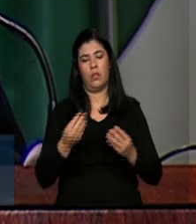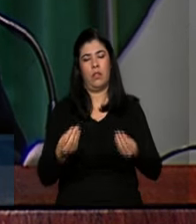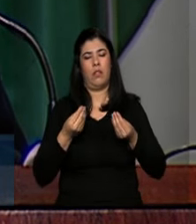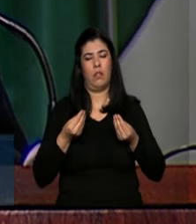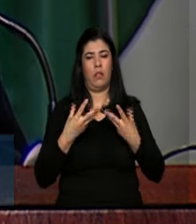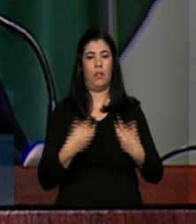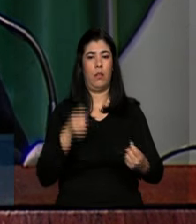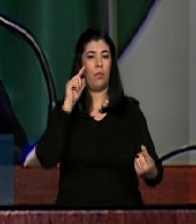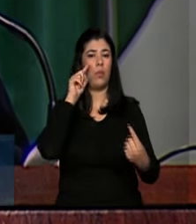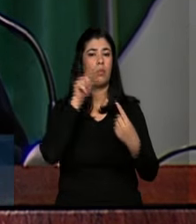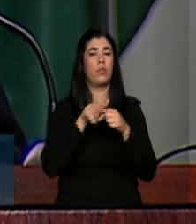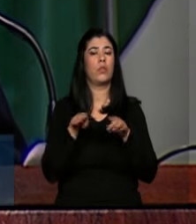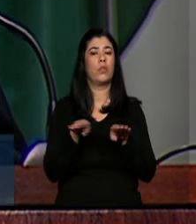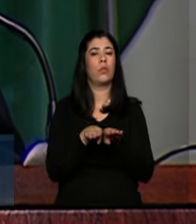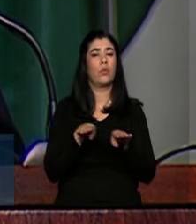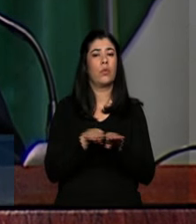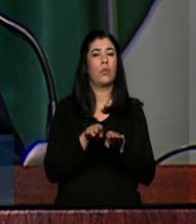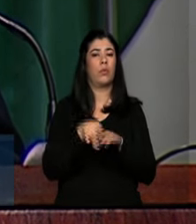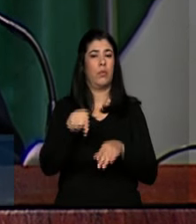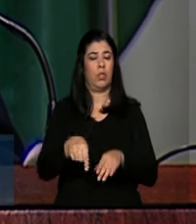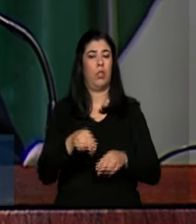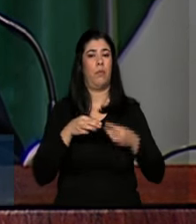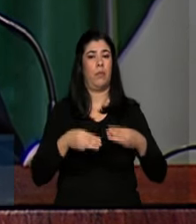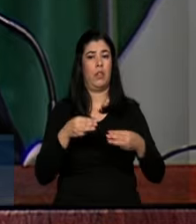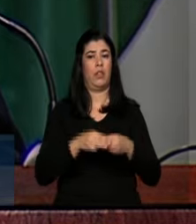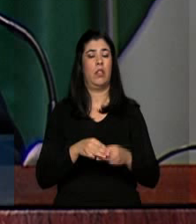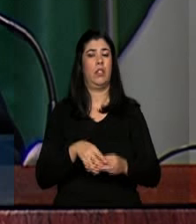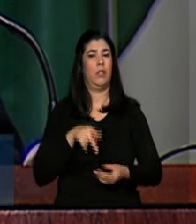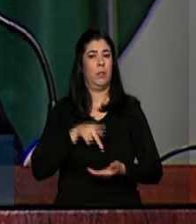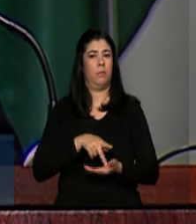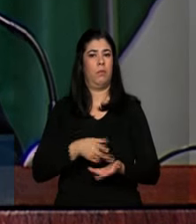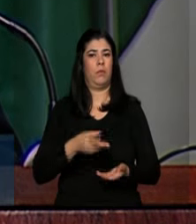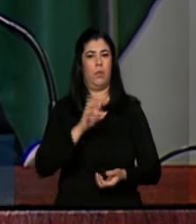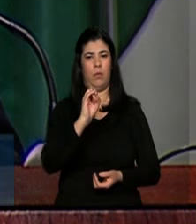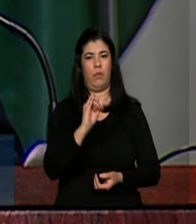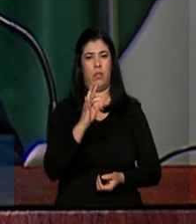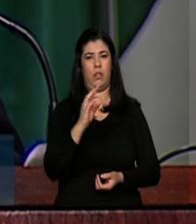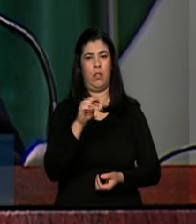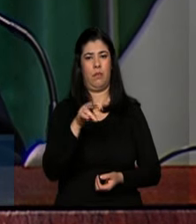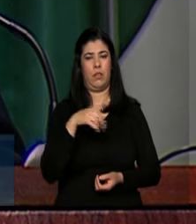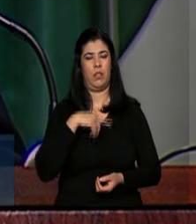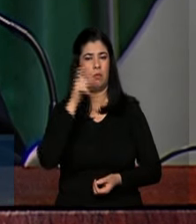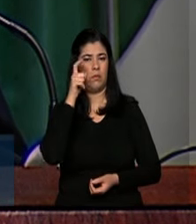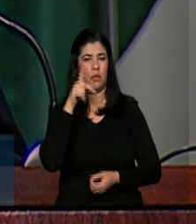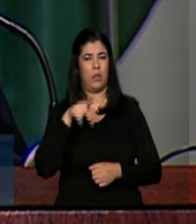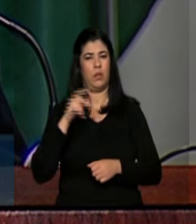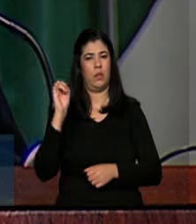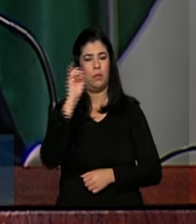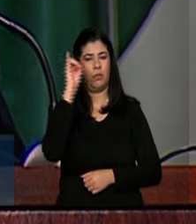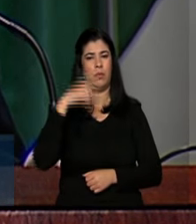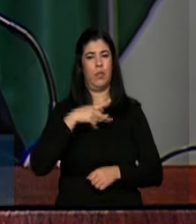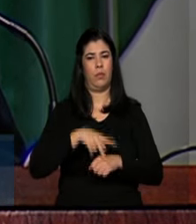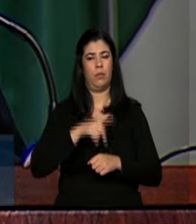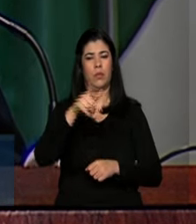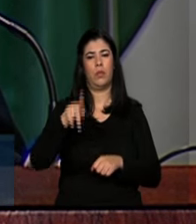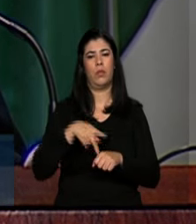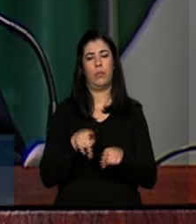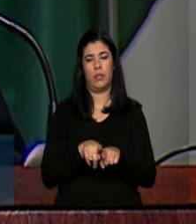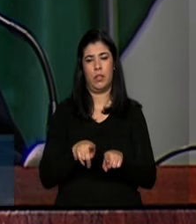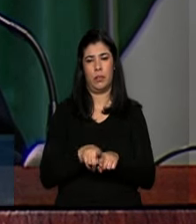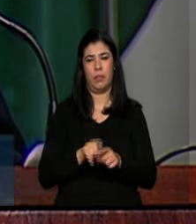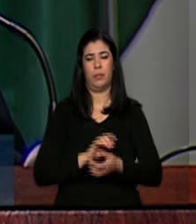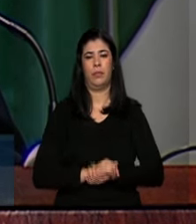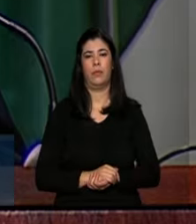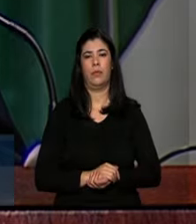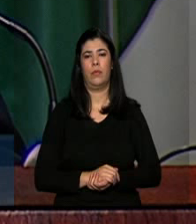o objetivo comum de um Itamaraty mais vigoroso e eficaz na defesa dos interesses fundamentais do país no exterior.